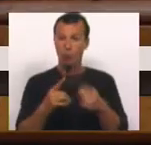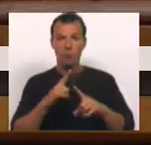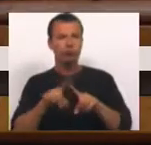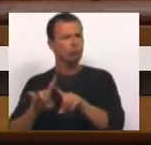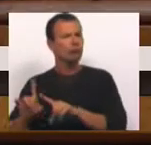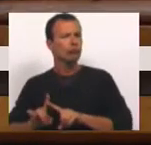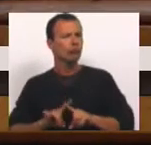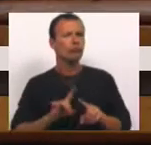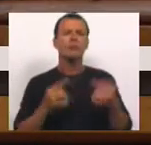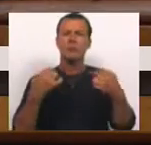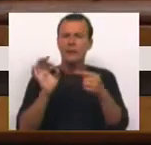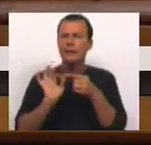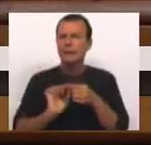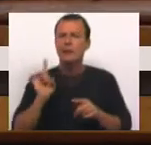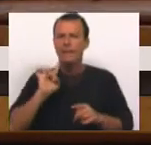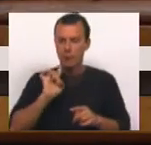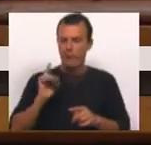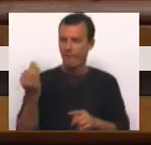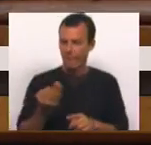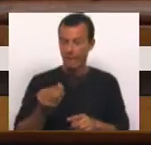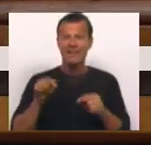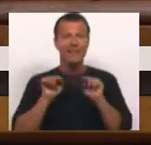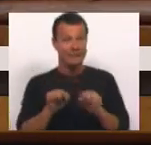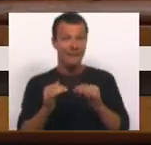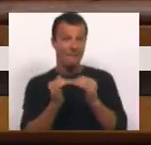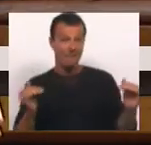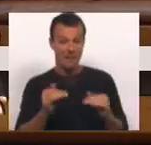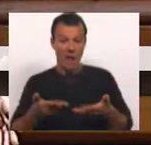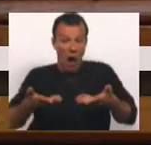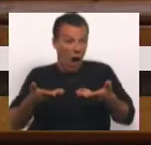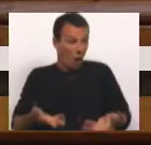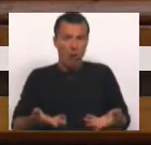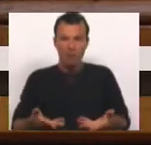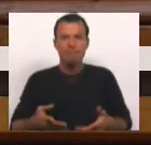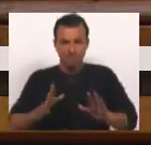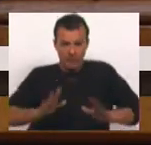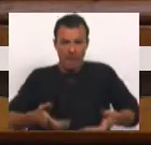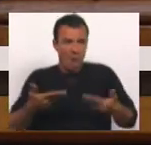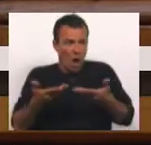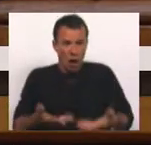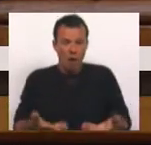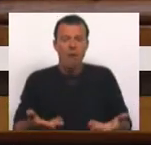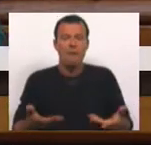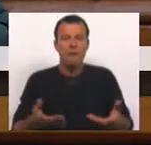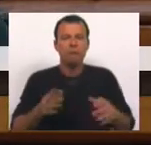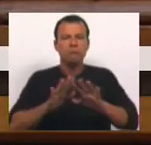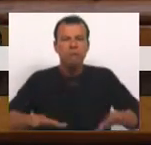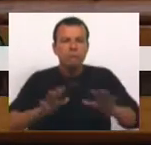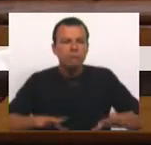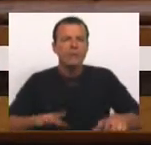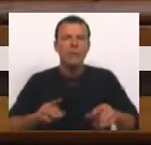aspectos importantes. Era essa a fase que deveríamos estar a percorrer agora com tranquilidade. É a fase onde estão a